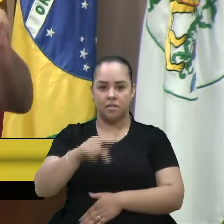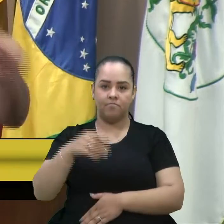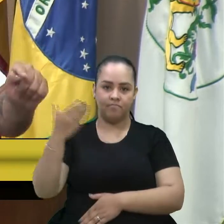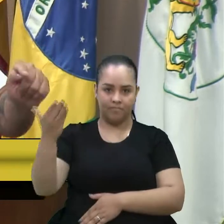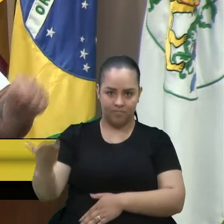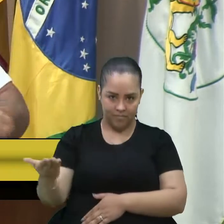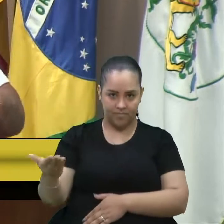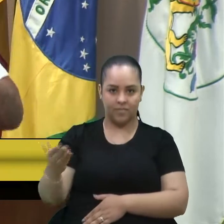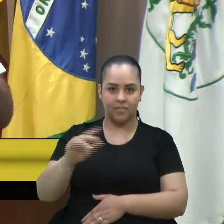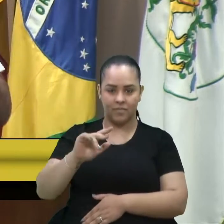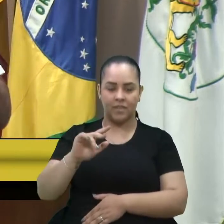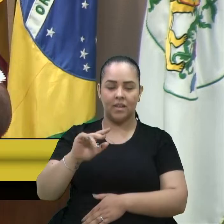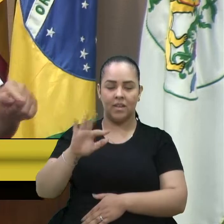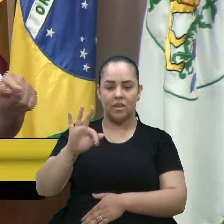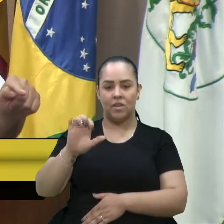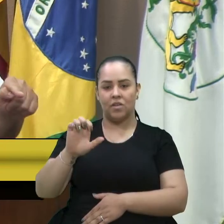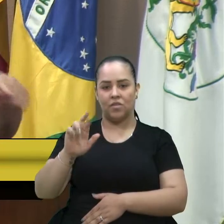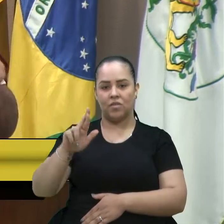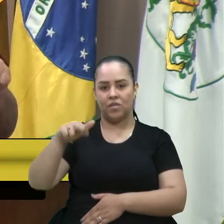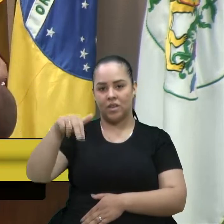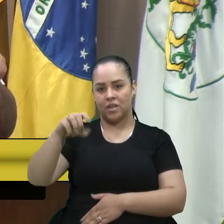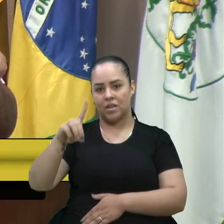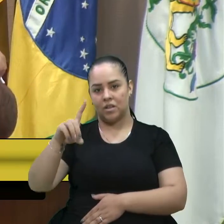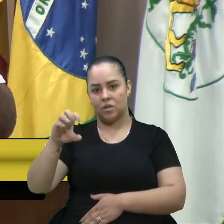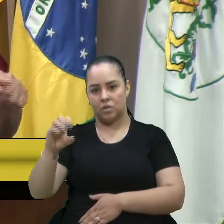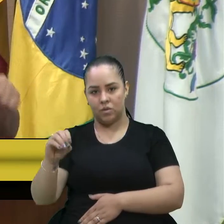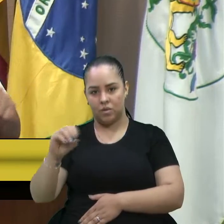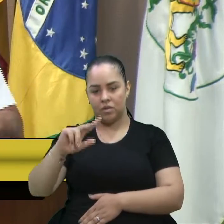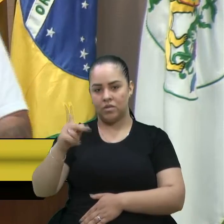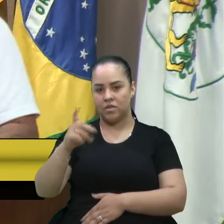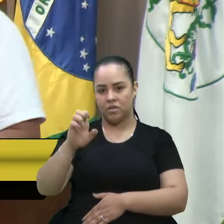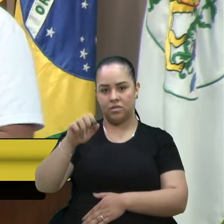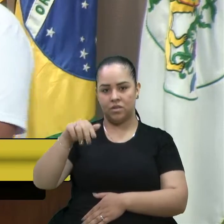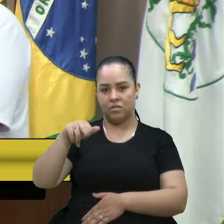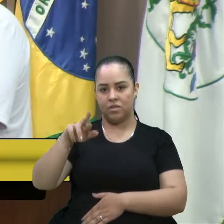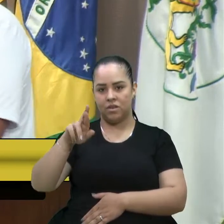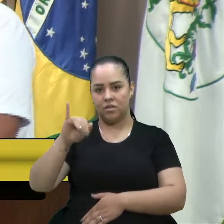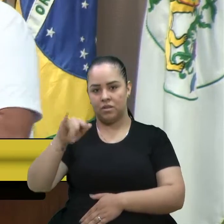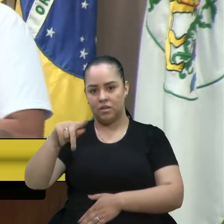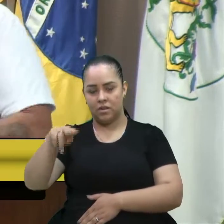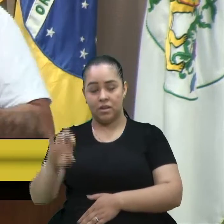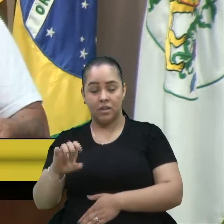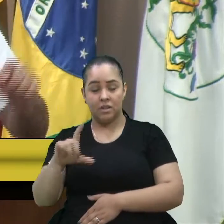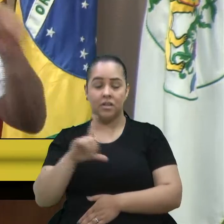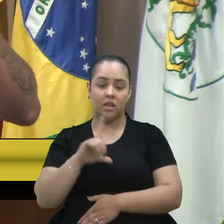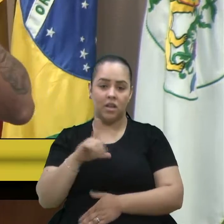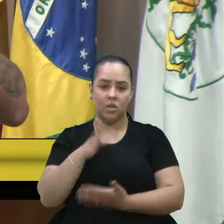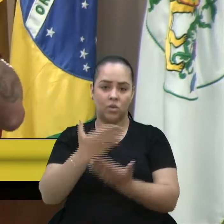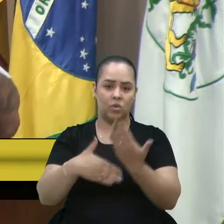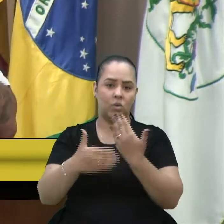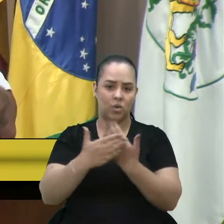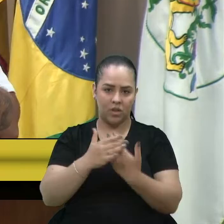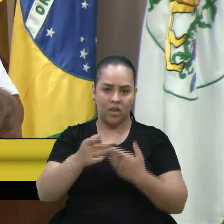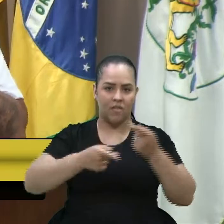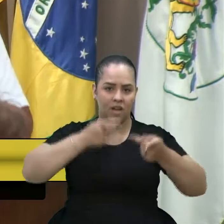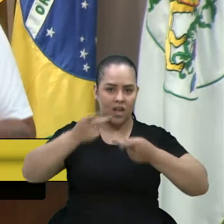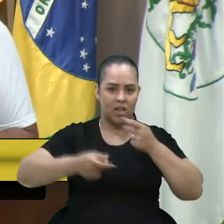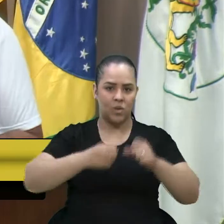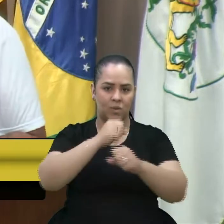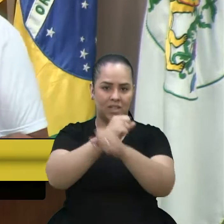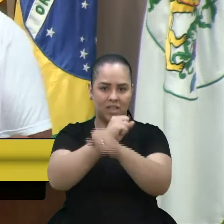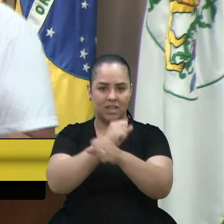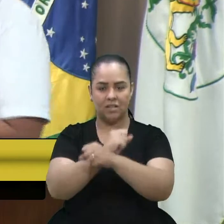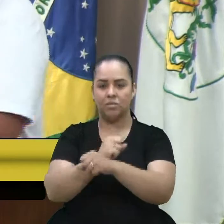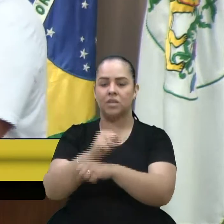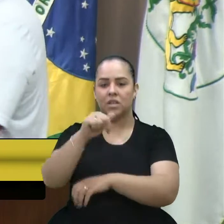Cardoso, sociólogo, que tem um estudo, né, a sua tese de doutoramento trata sobre o escravismo aqui no Rio Grande do